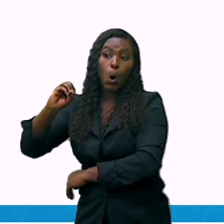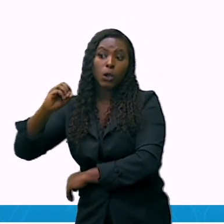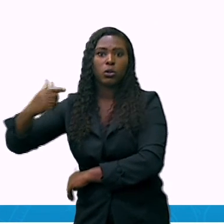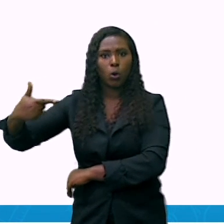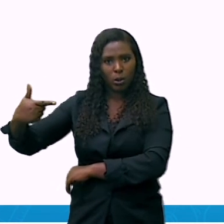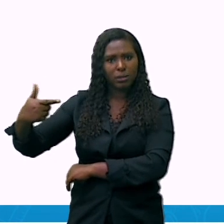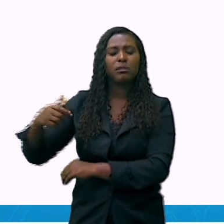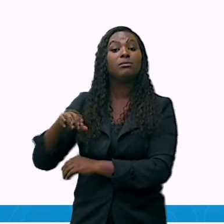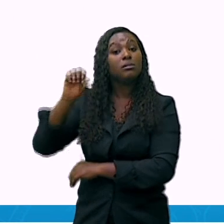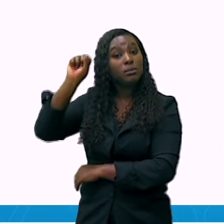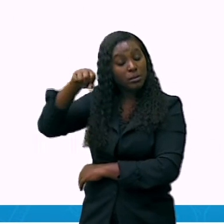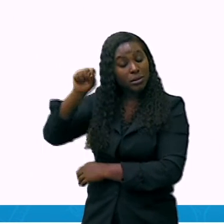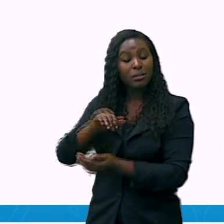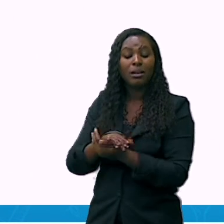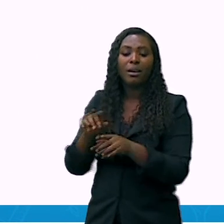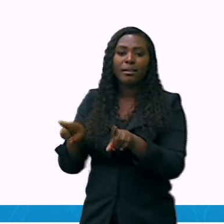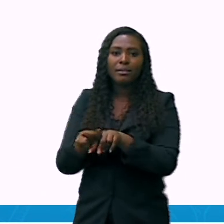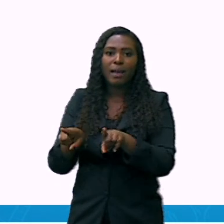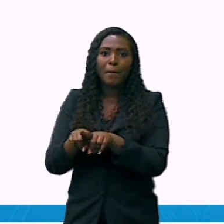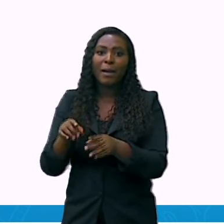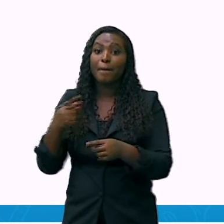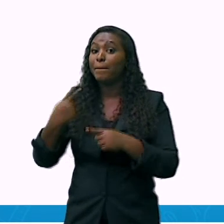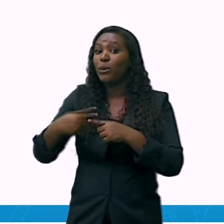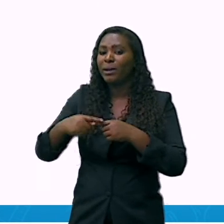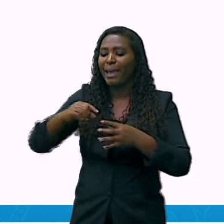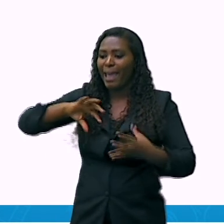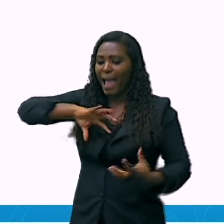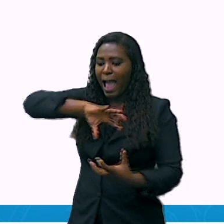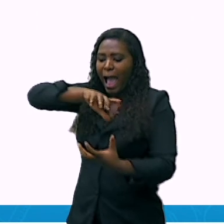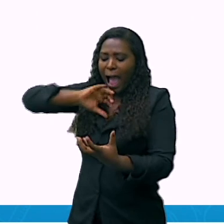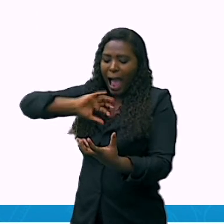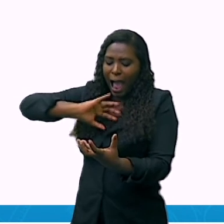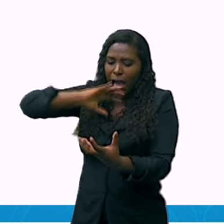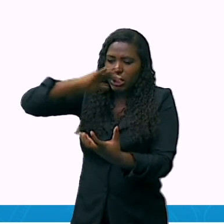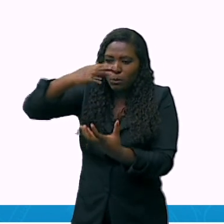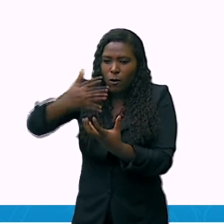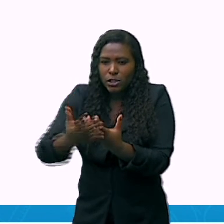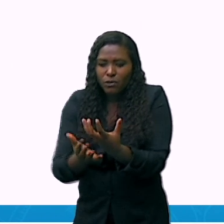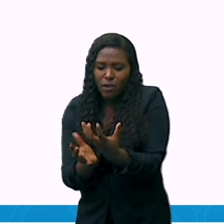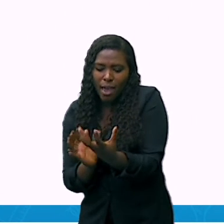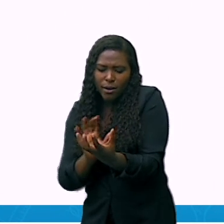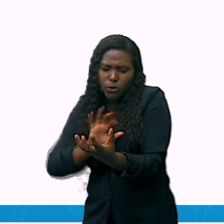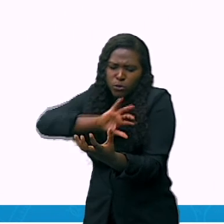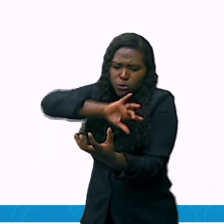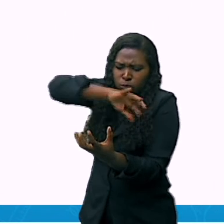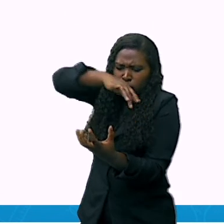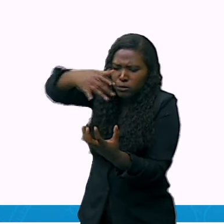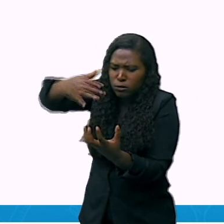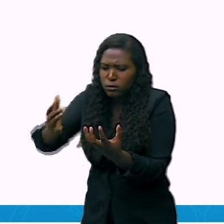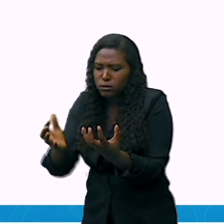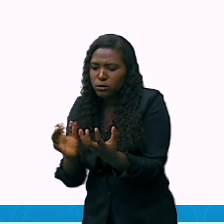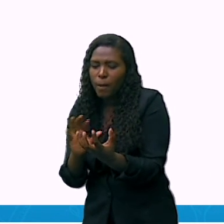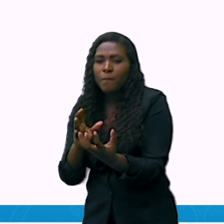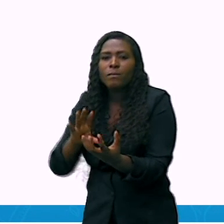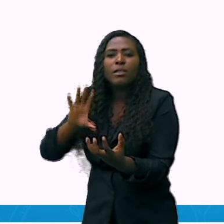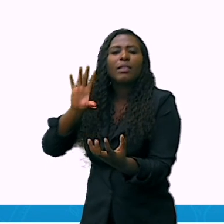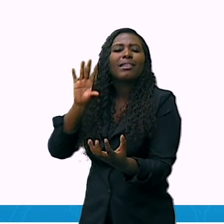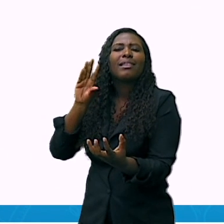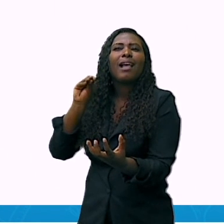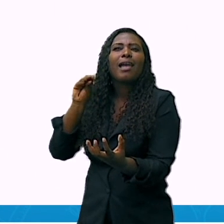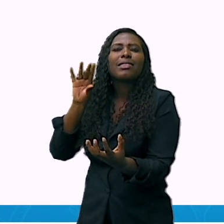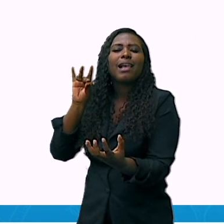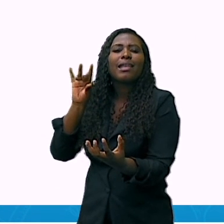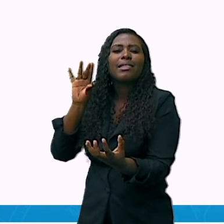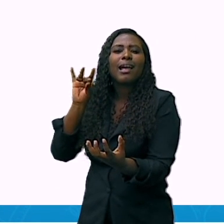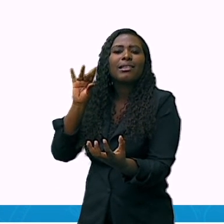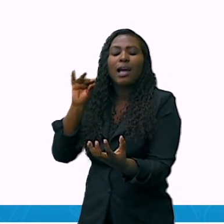interação entre a atmosfera e os oceanos. Desta forma, eles possuem uma participação muito grande no